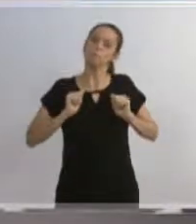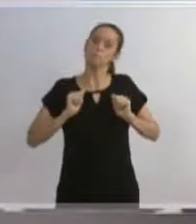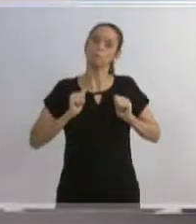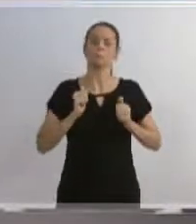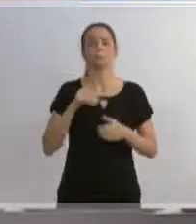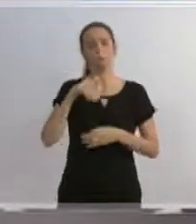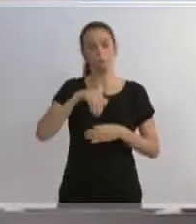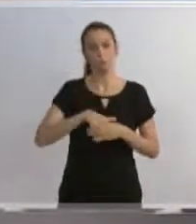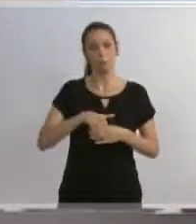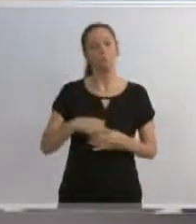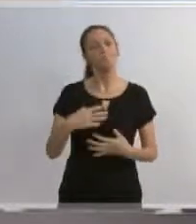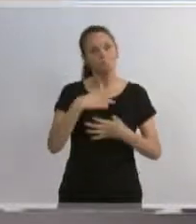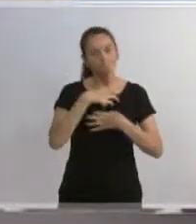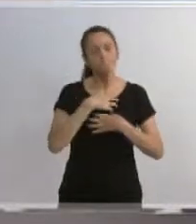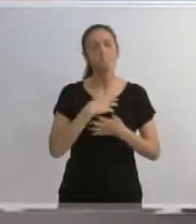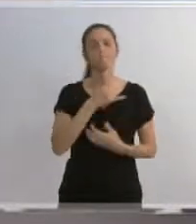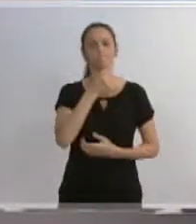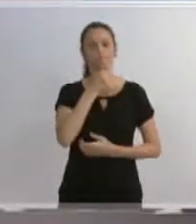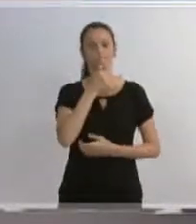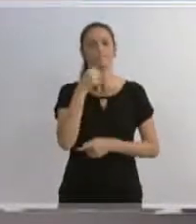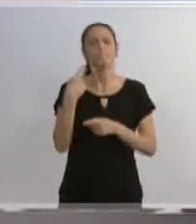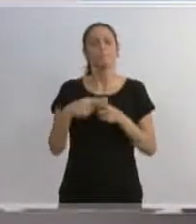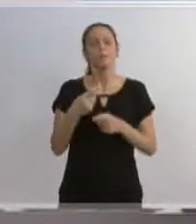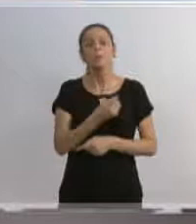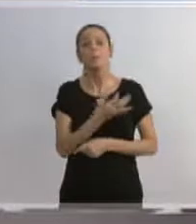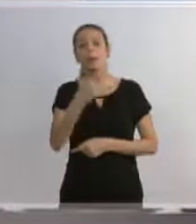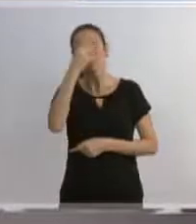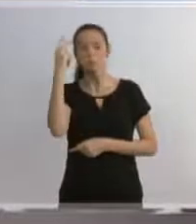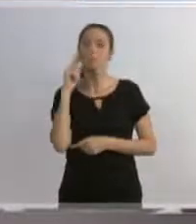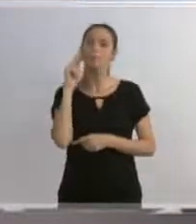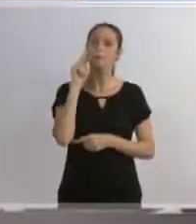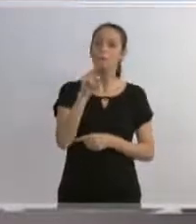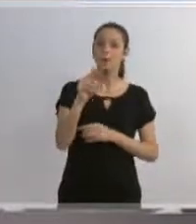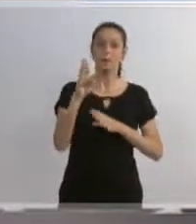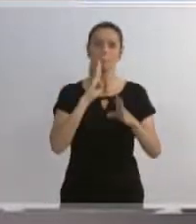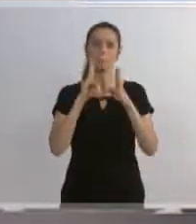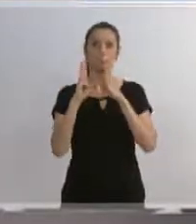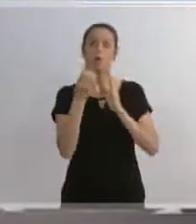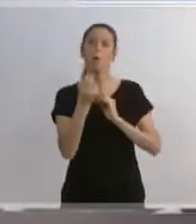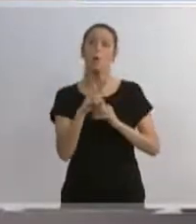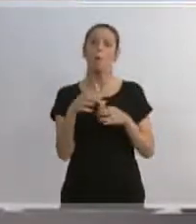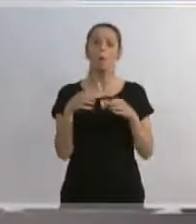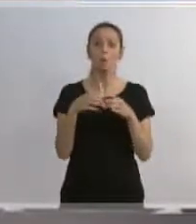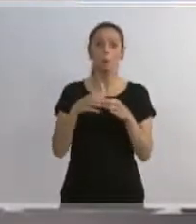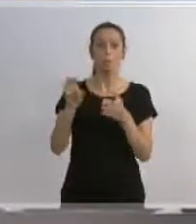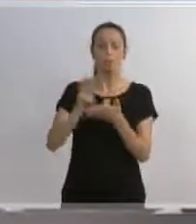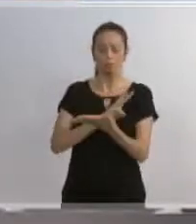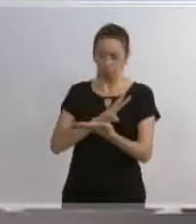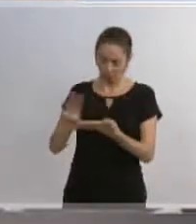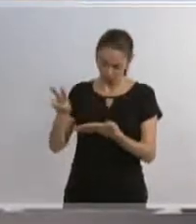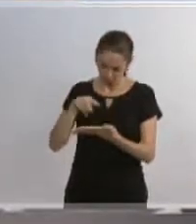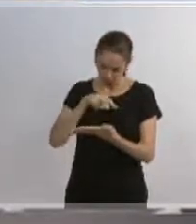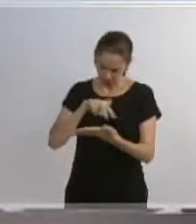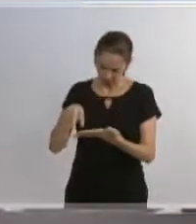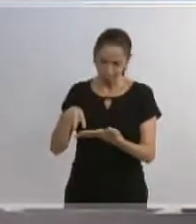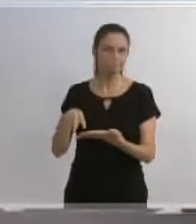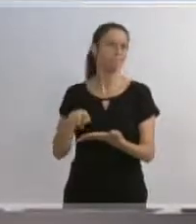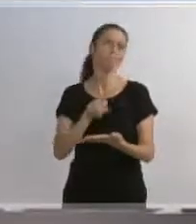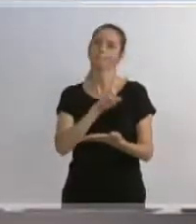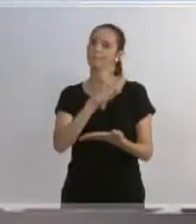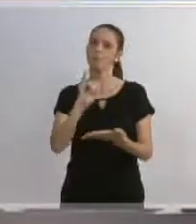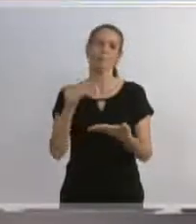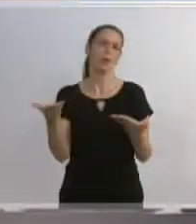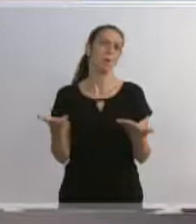Lamentar também porque muitas das pessoas que viram no Facebook ou receberam nos grupos de WhatsApp, certamente não verão